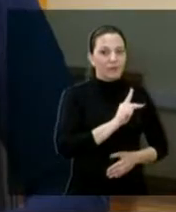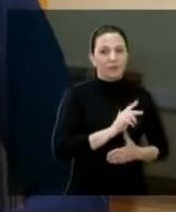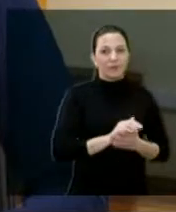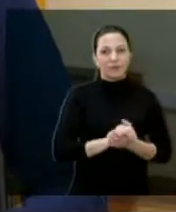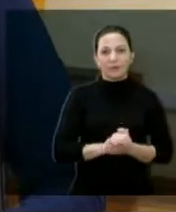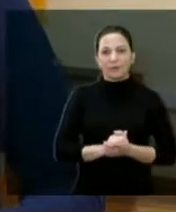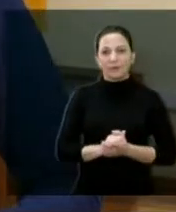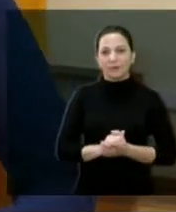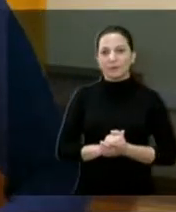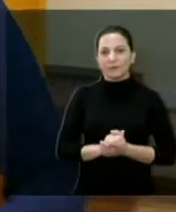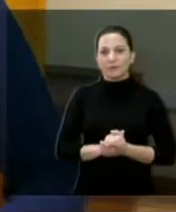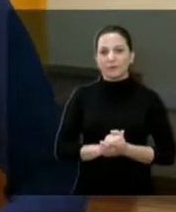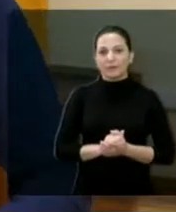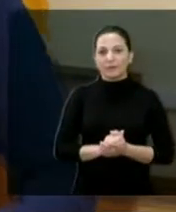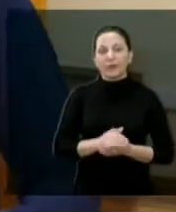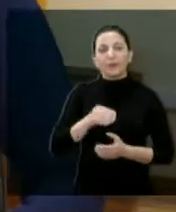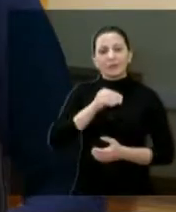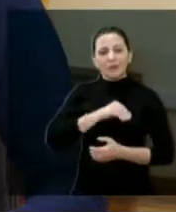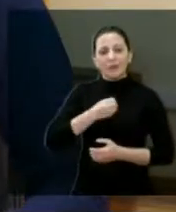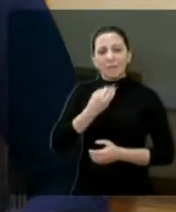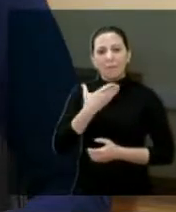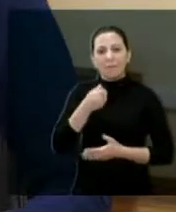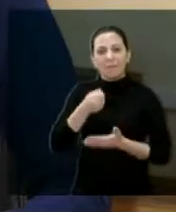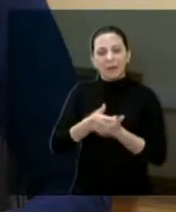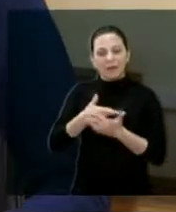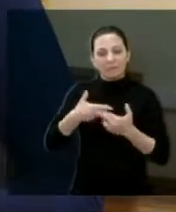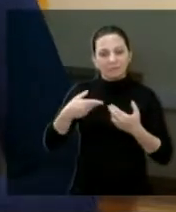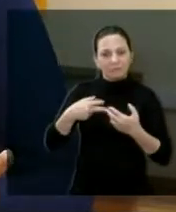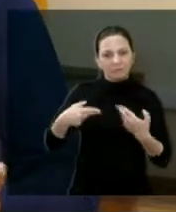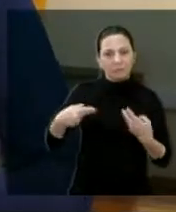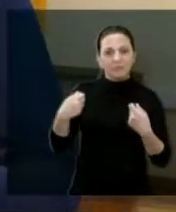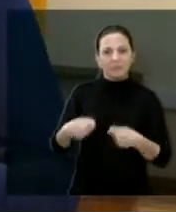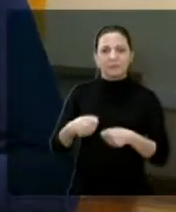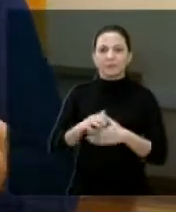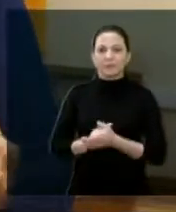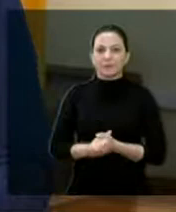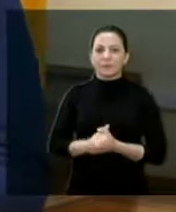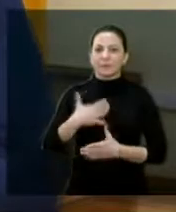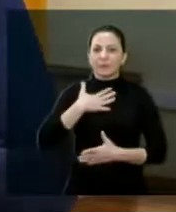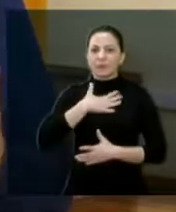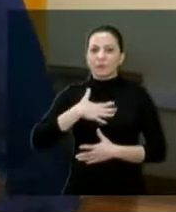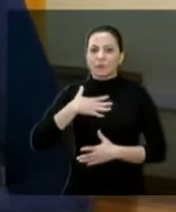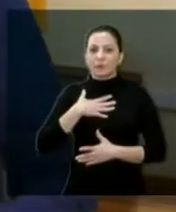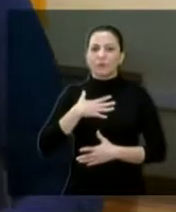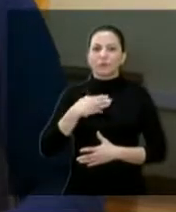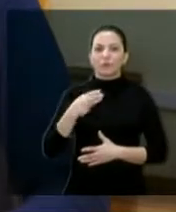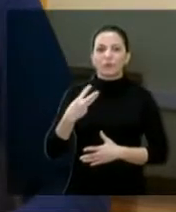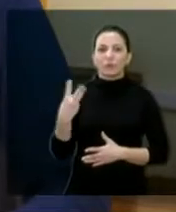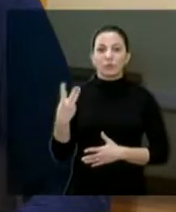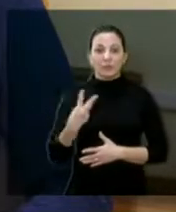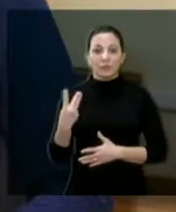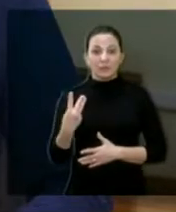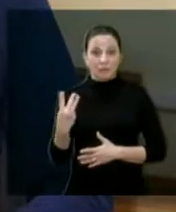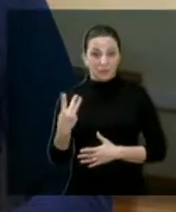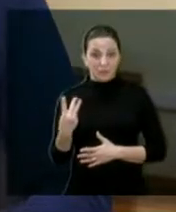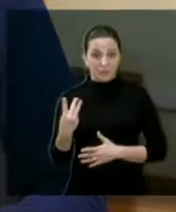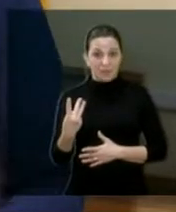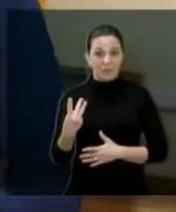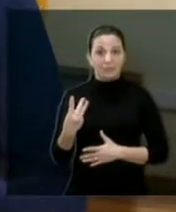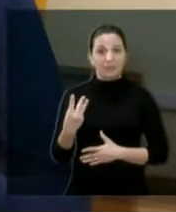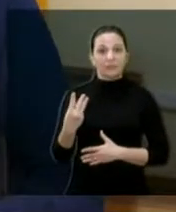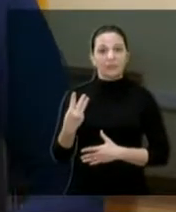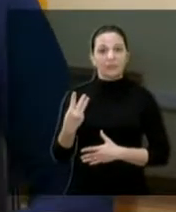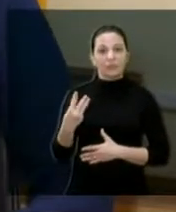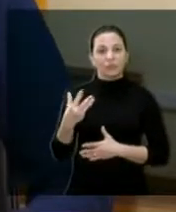Ganhava o que na época dava para pagar. Mas era assim, era muito gostoso, porque nós três ali, o Madalena e o Zé Roberto,